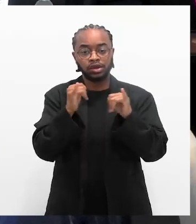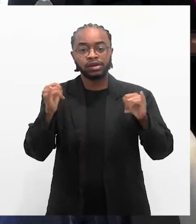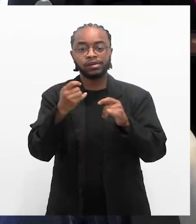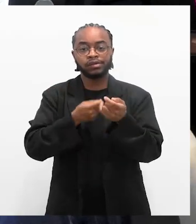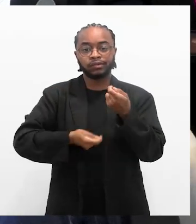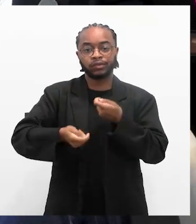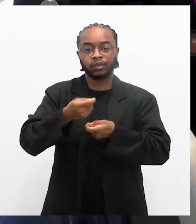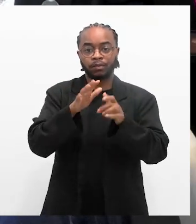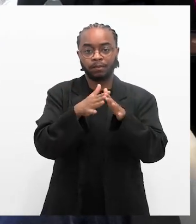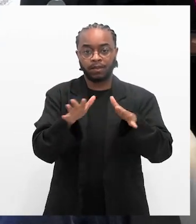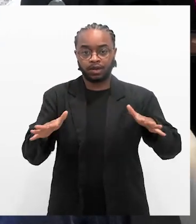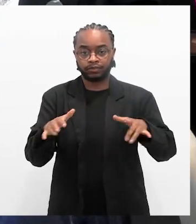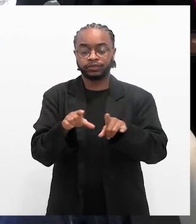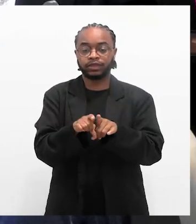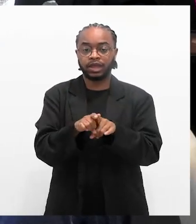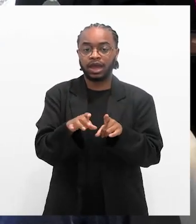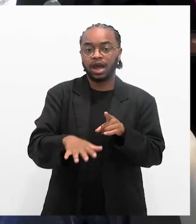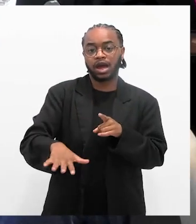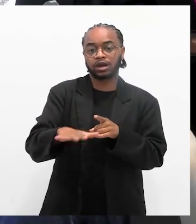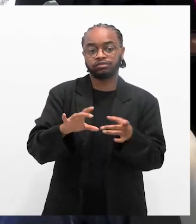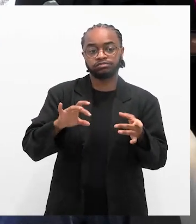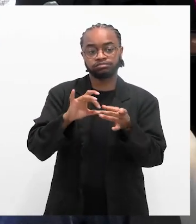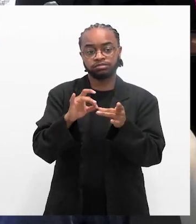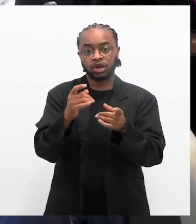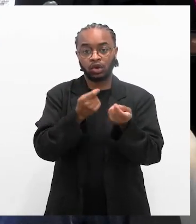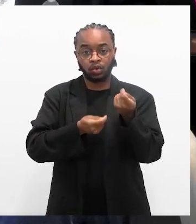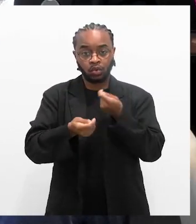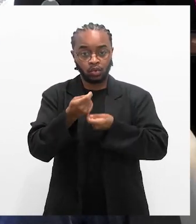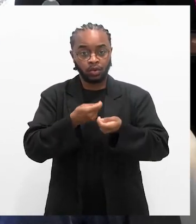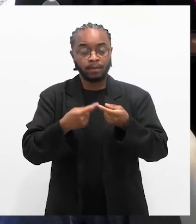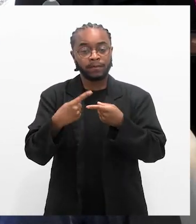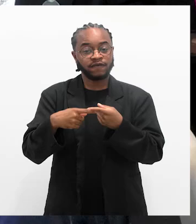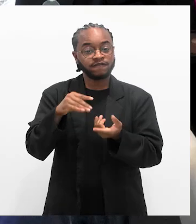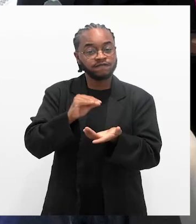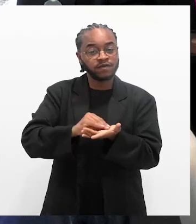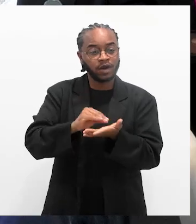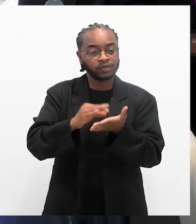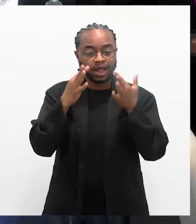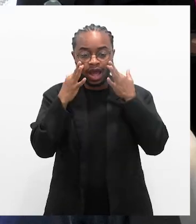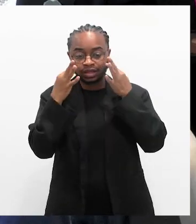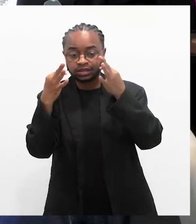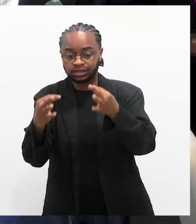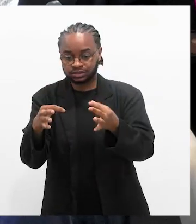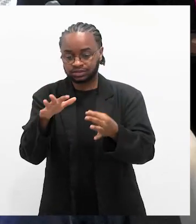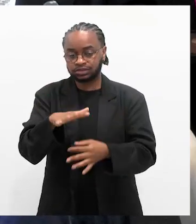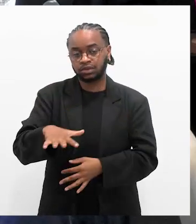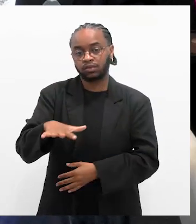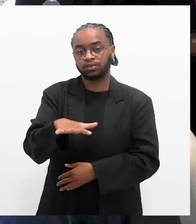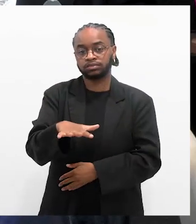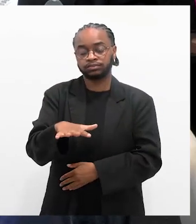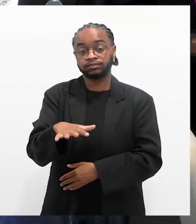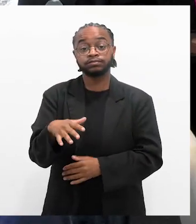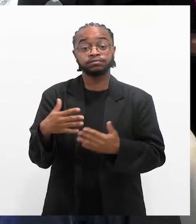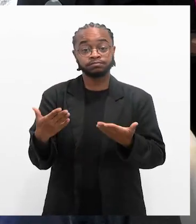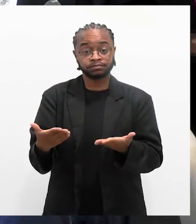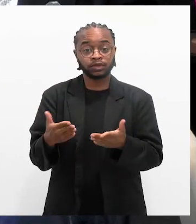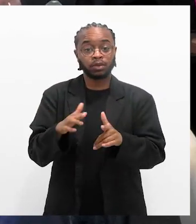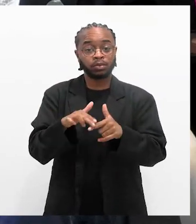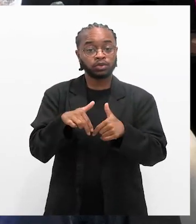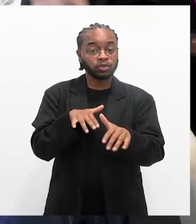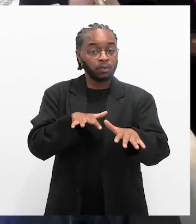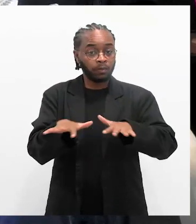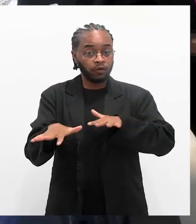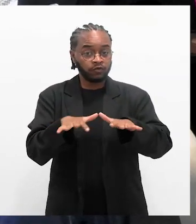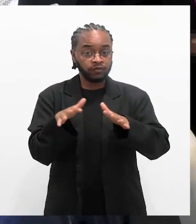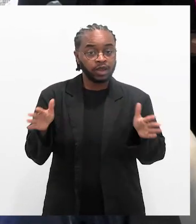Economia do Mar. Era um segmento da nossa economia, né, que carecia muito desse olhar, né? Então, a partir